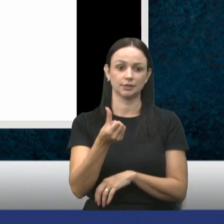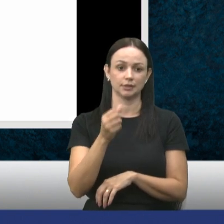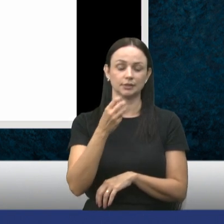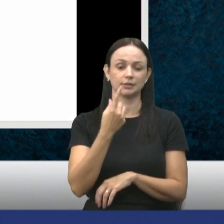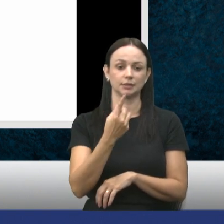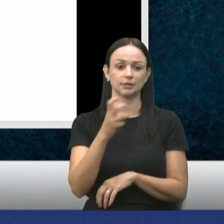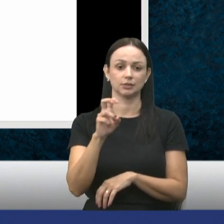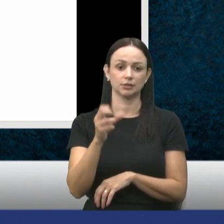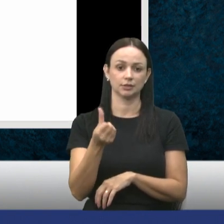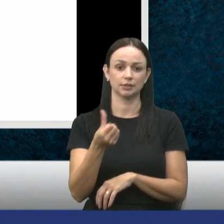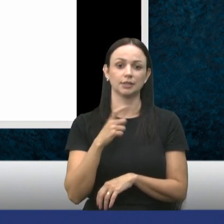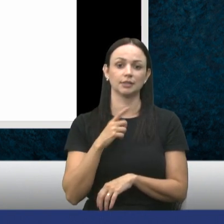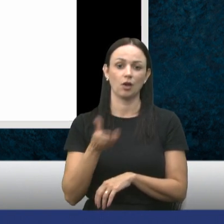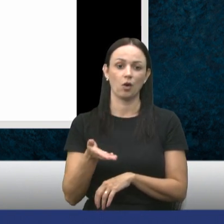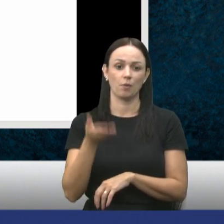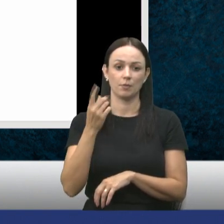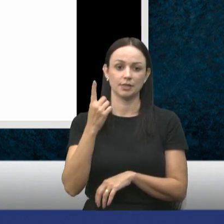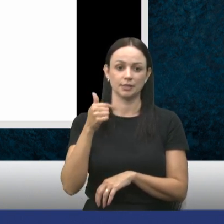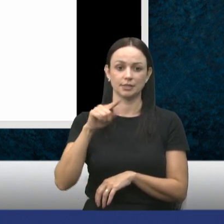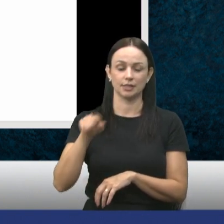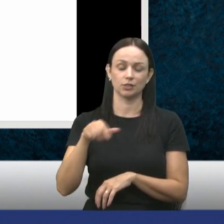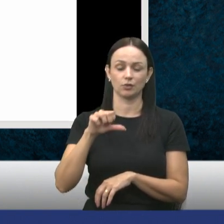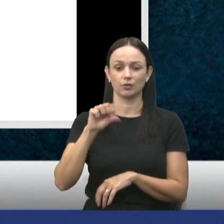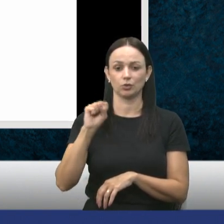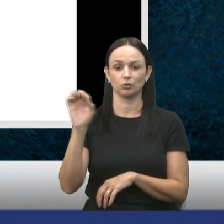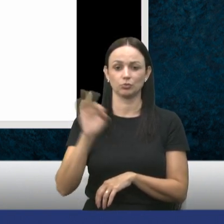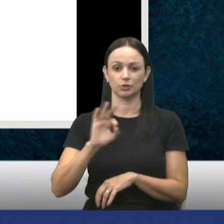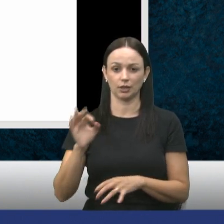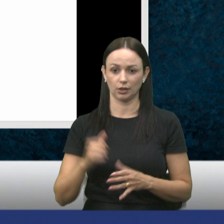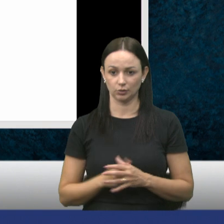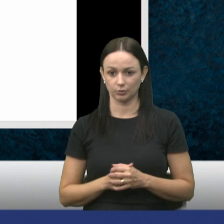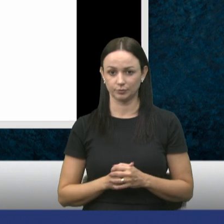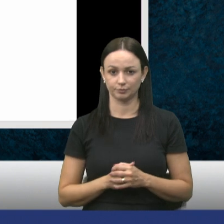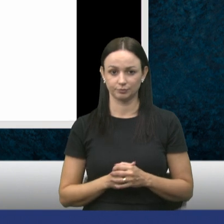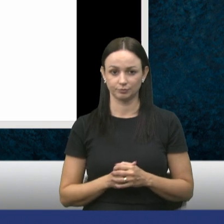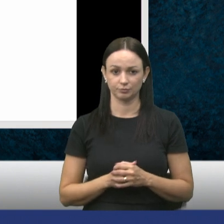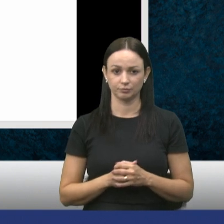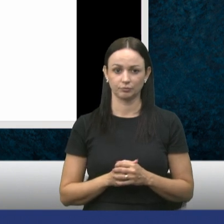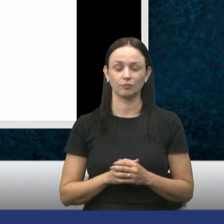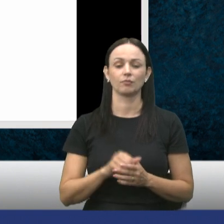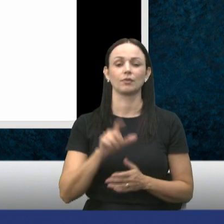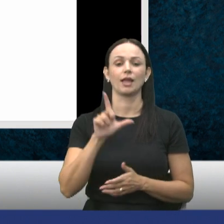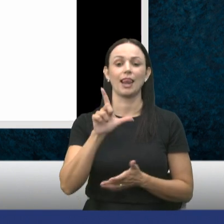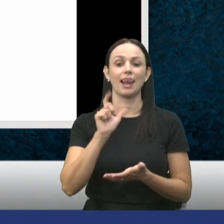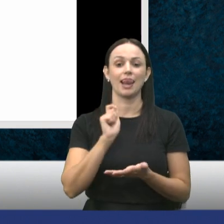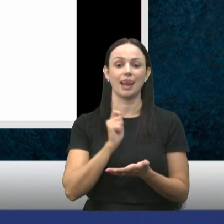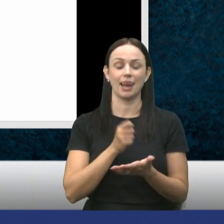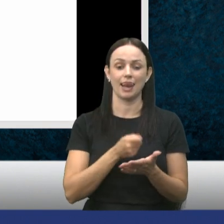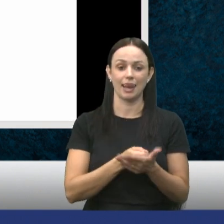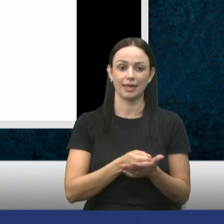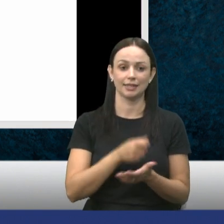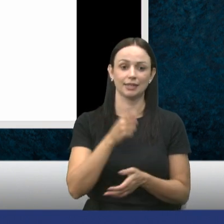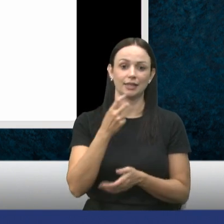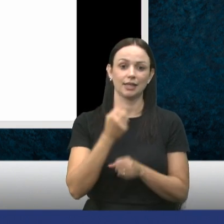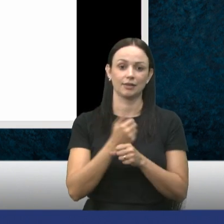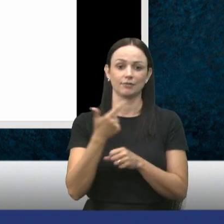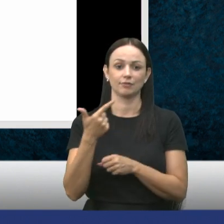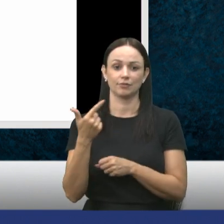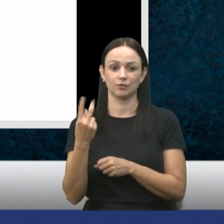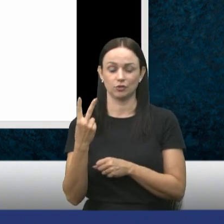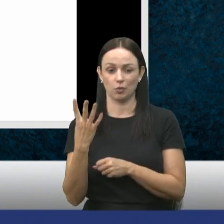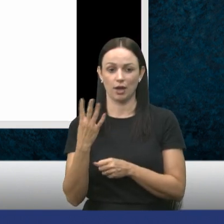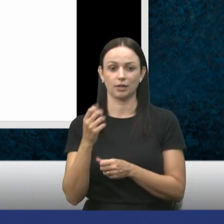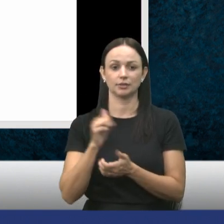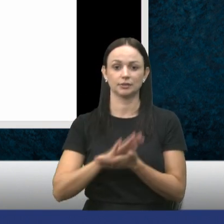396.206.156, né, um aumento de 17,98%. O liquidado em 24 de despesa